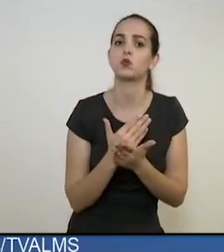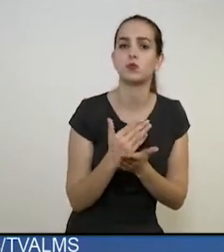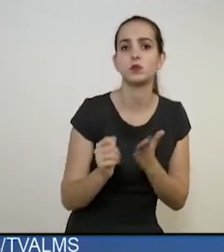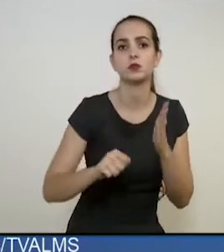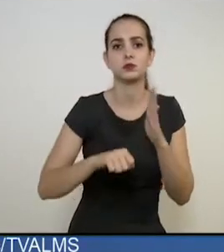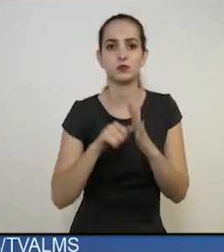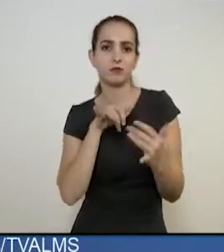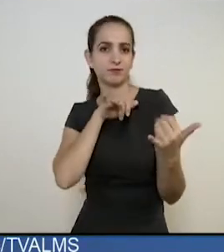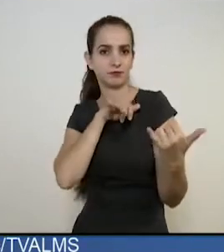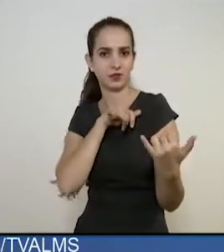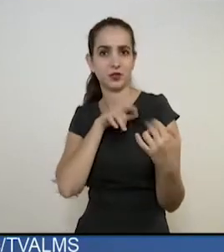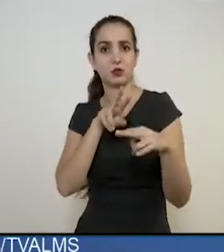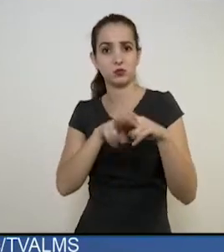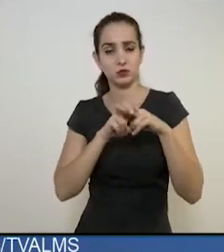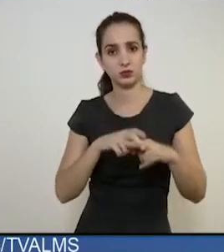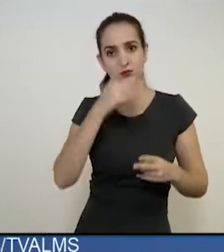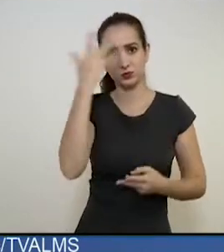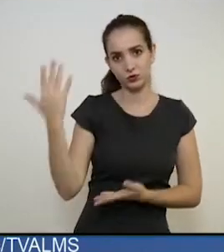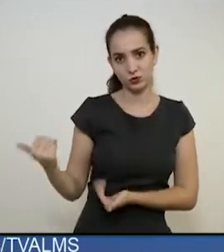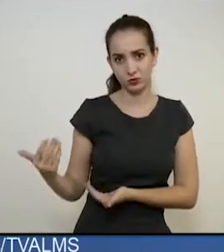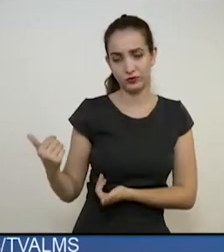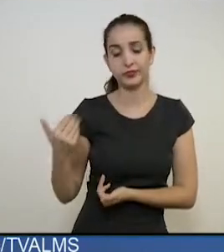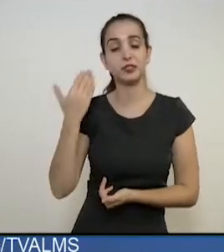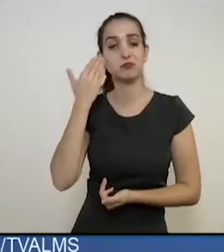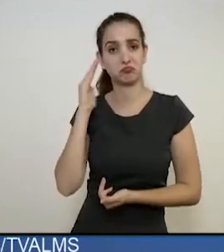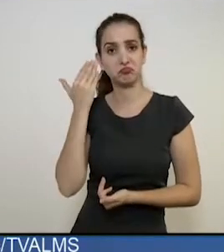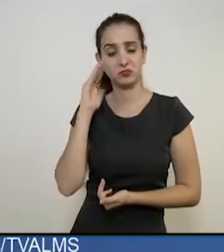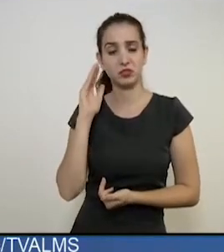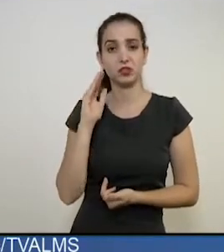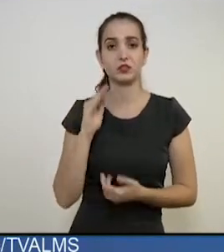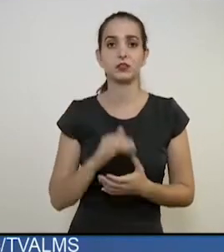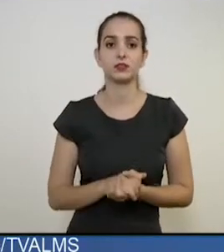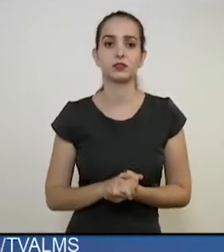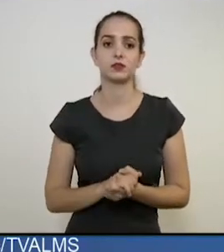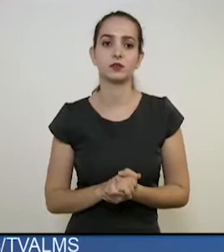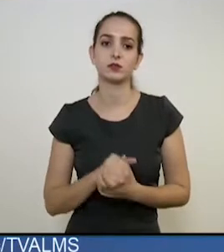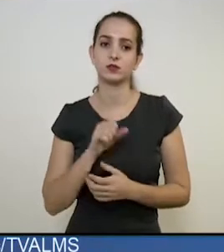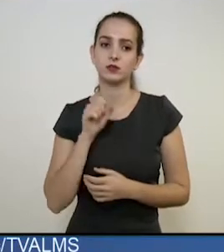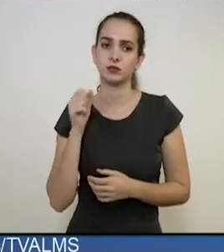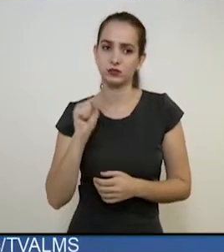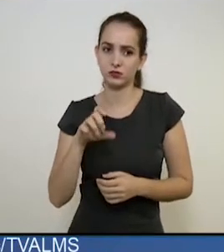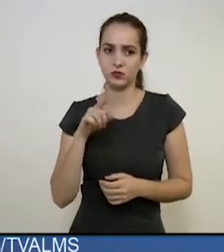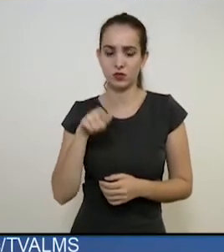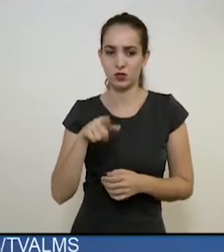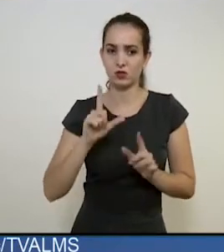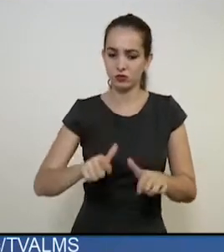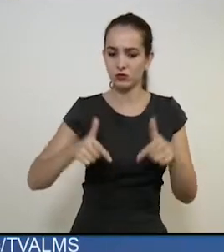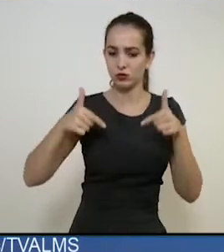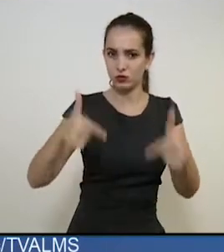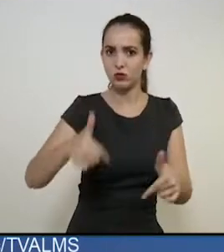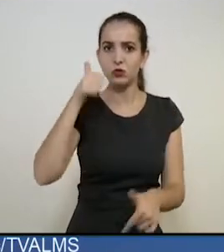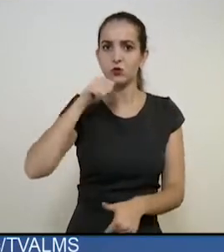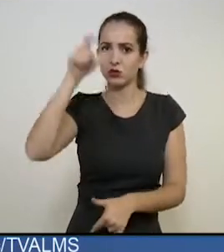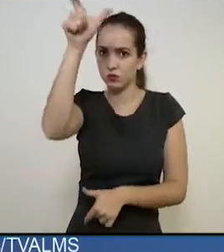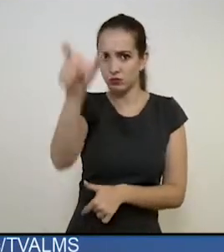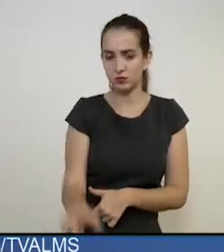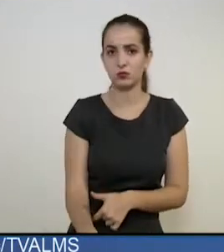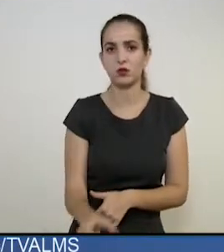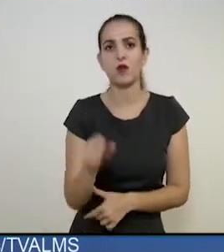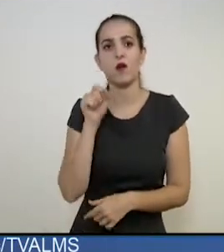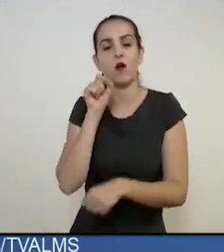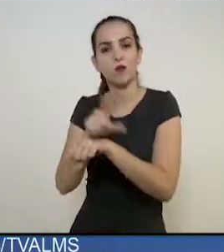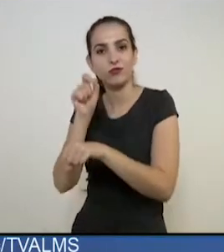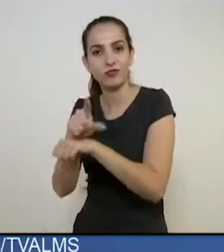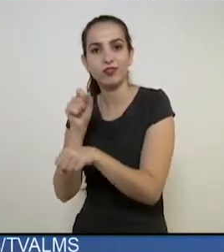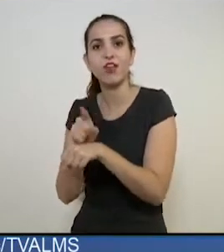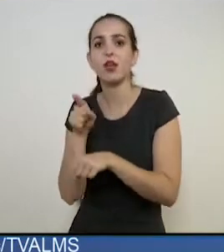esse adolescente tenha condições de entender e de que se ele agredir uma mulher, mesmo verbalmente, ele